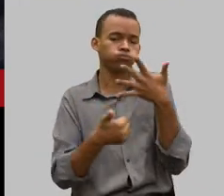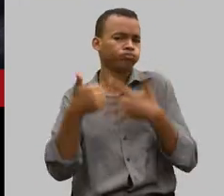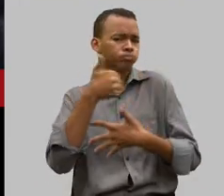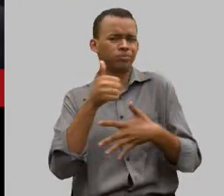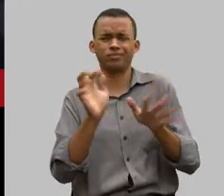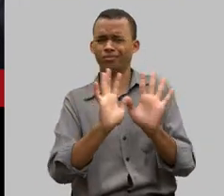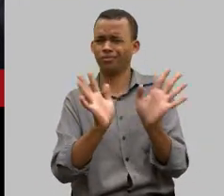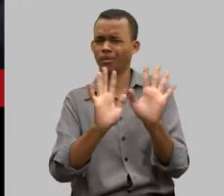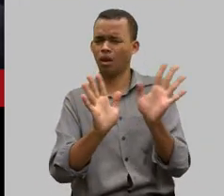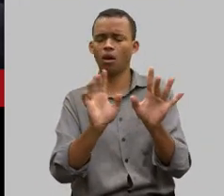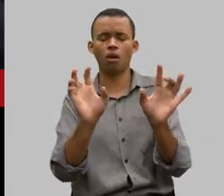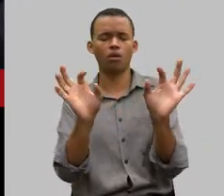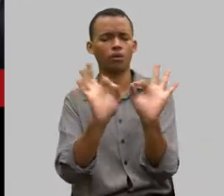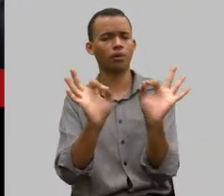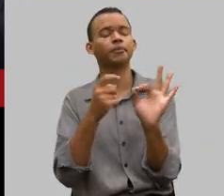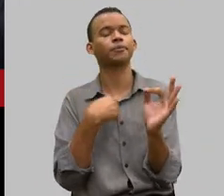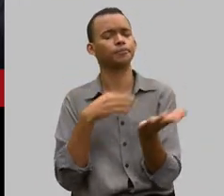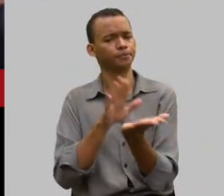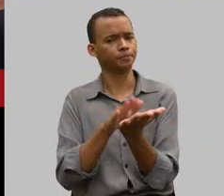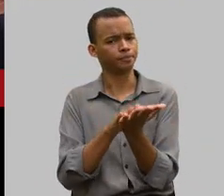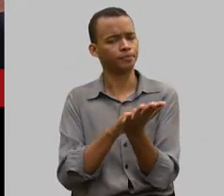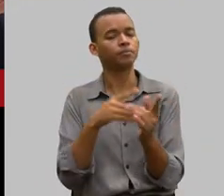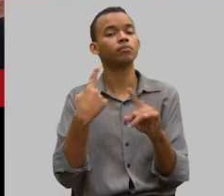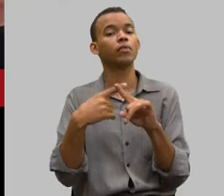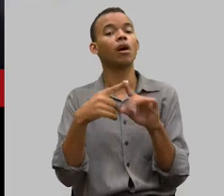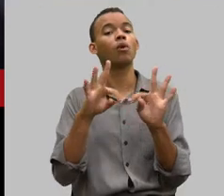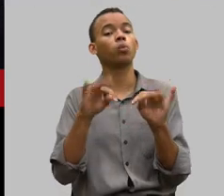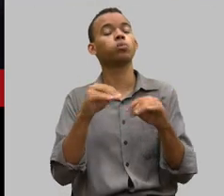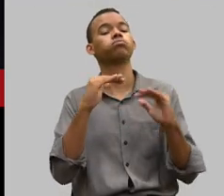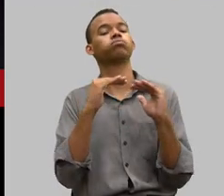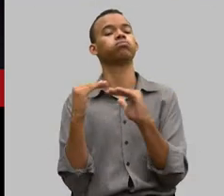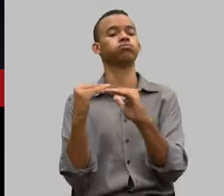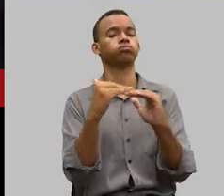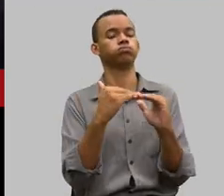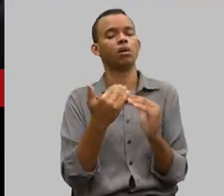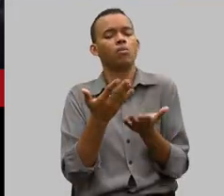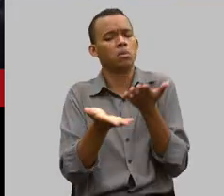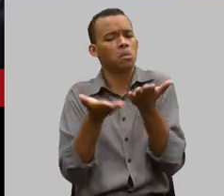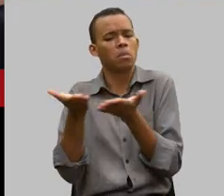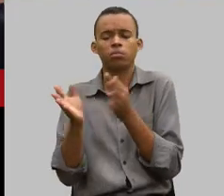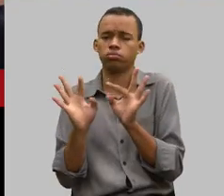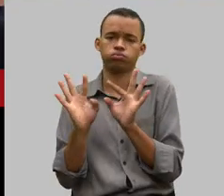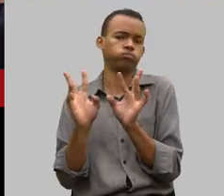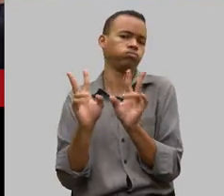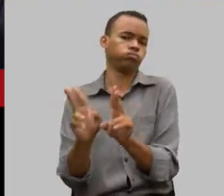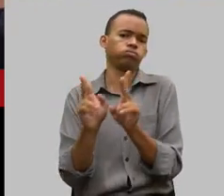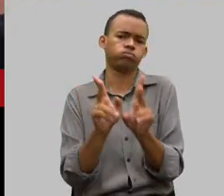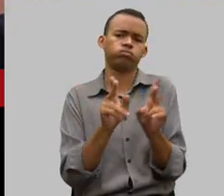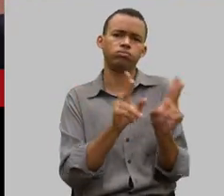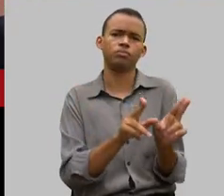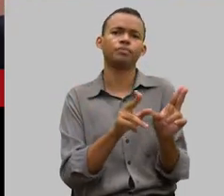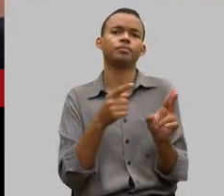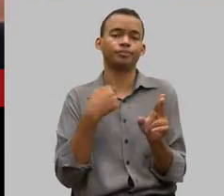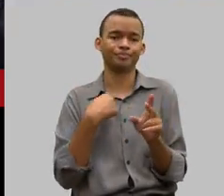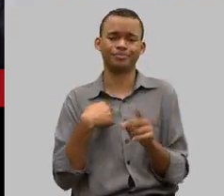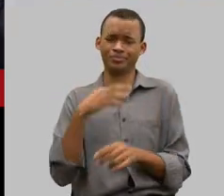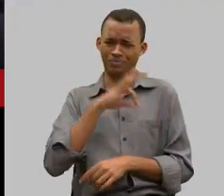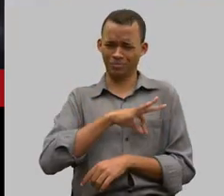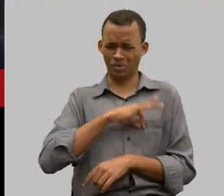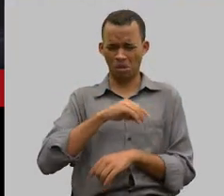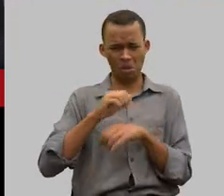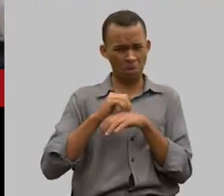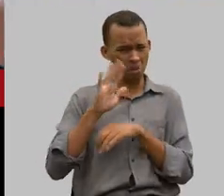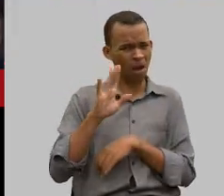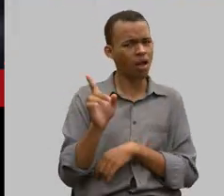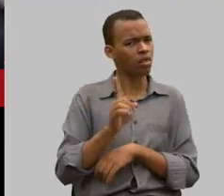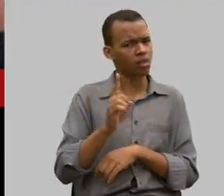parabenizá-lo também porque ele trata todo mundo igual igual e as emendas são iguais eu pelo menos não tive nenum tustão a mais de emenda por